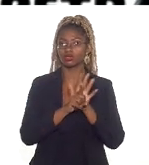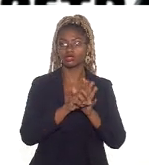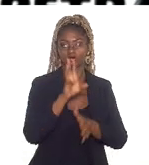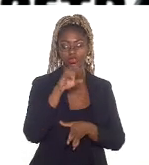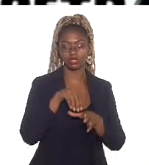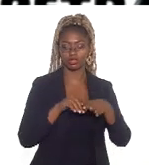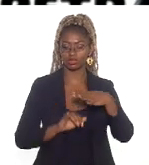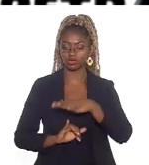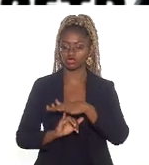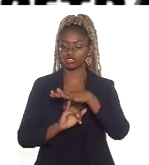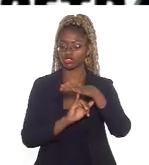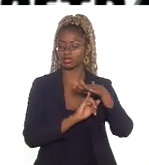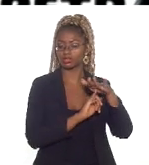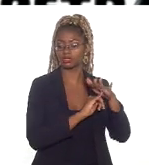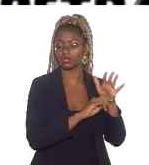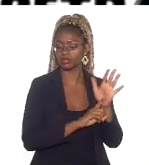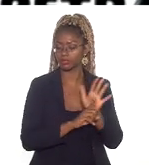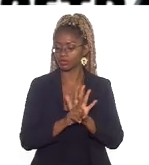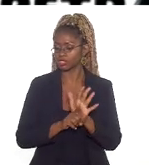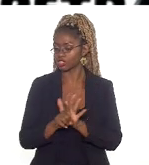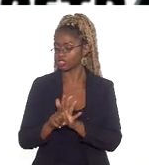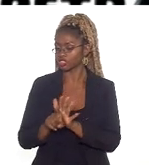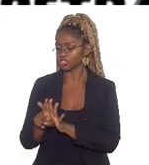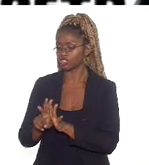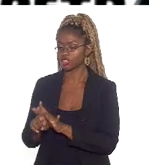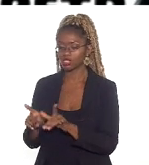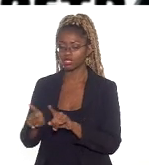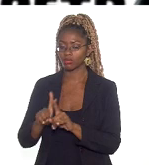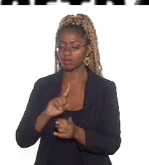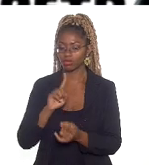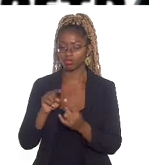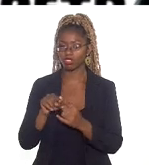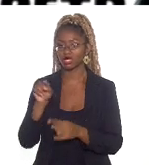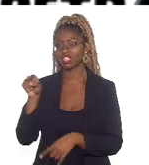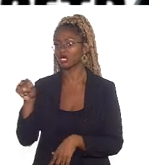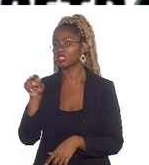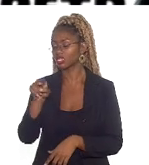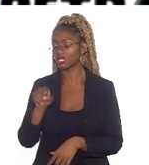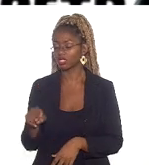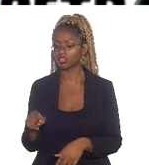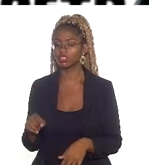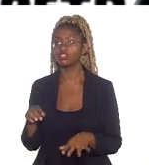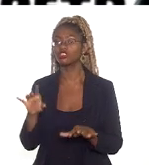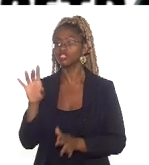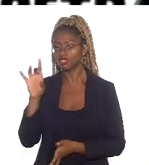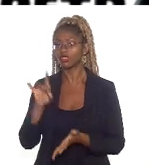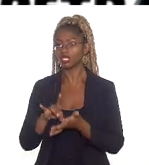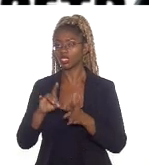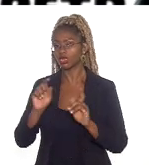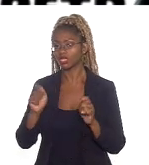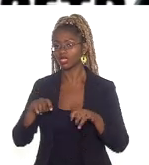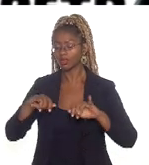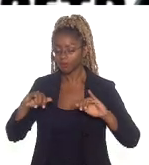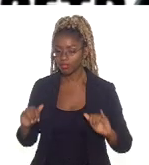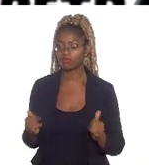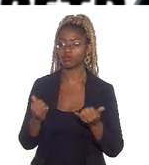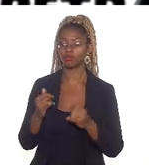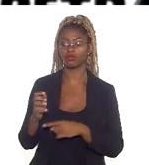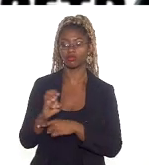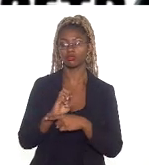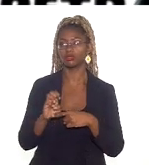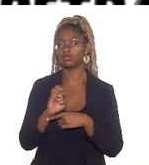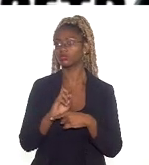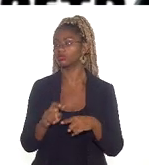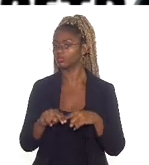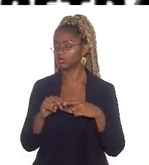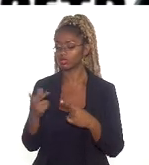instituições de pesquisa, né? Naquilo que realmente pode ser proveitoso para o Estado, né? Isso dos recursos